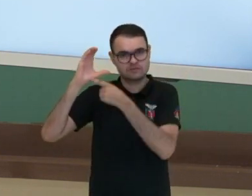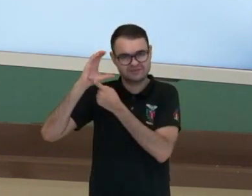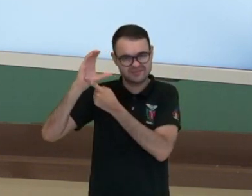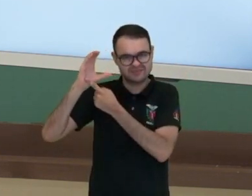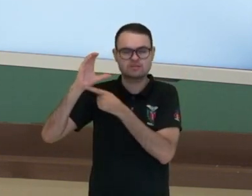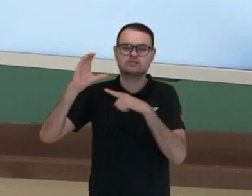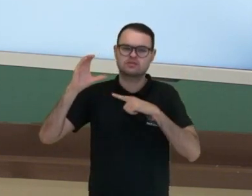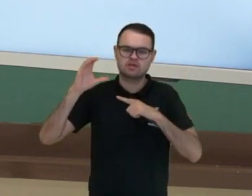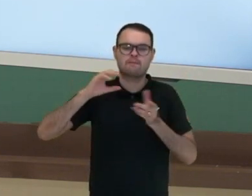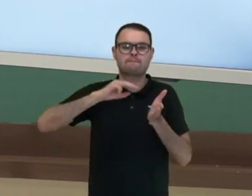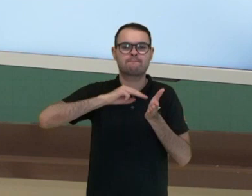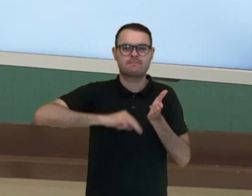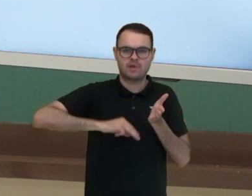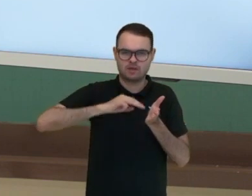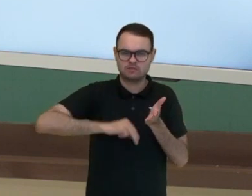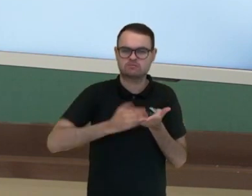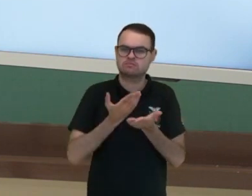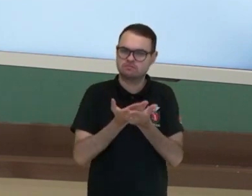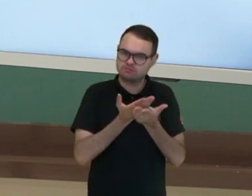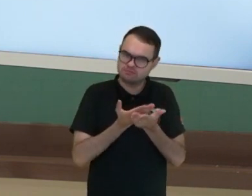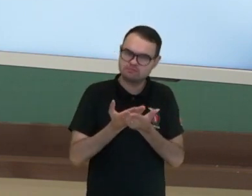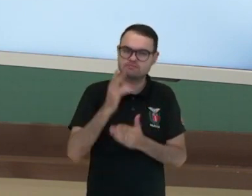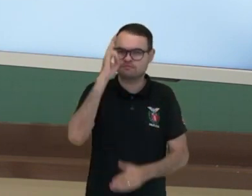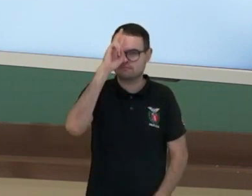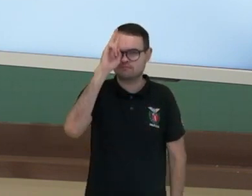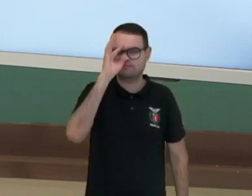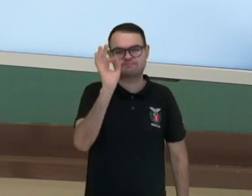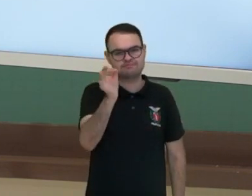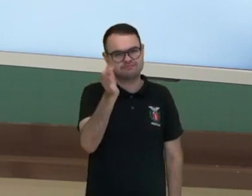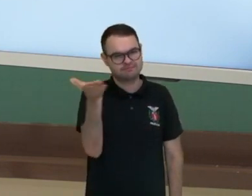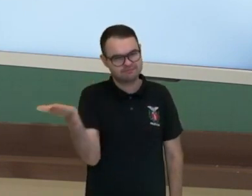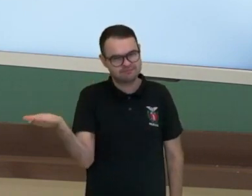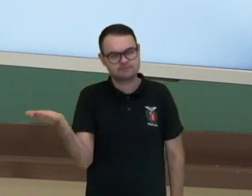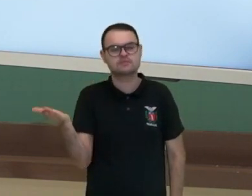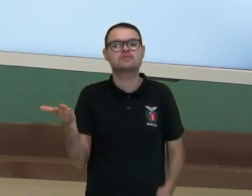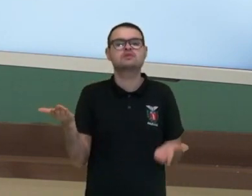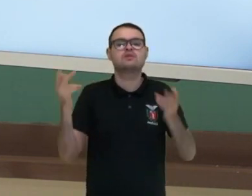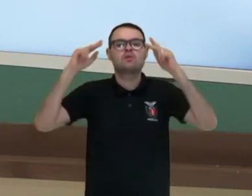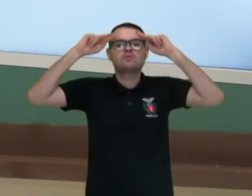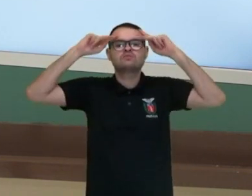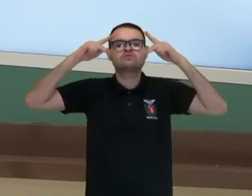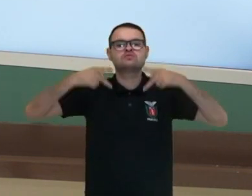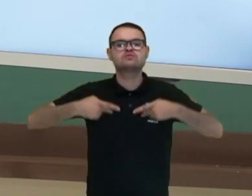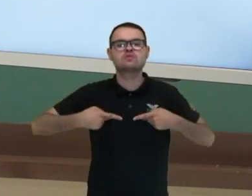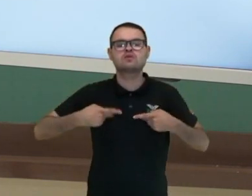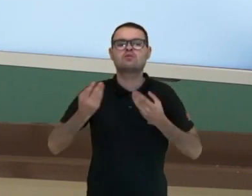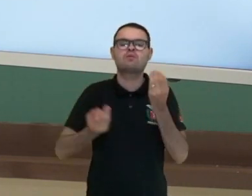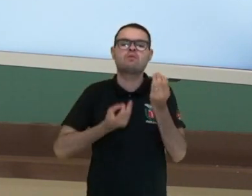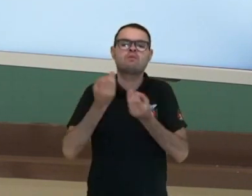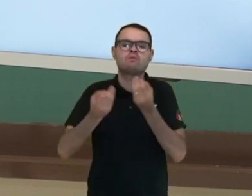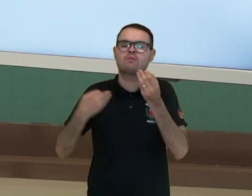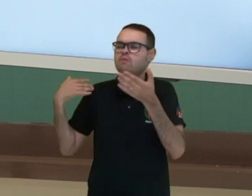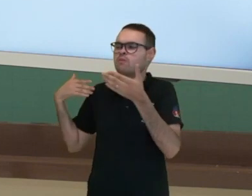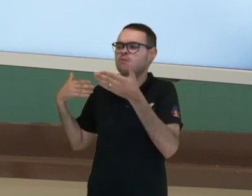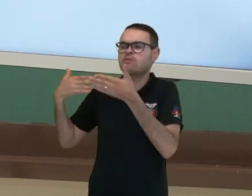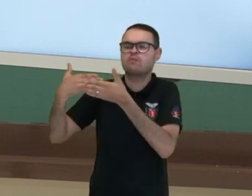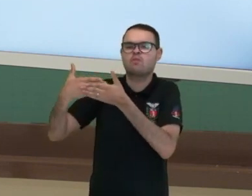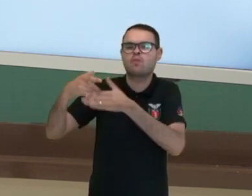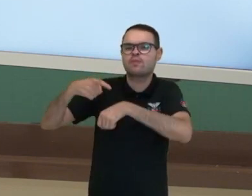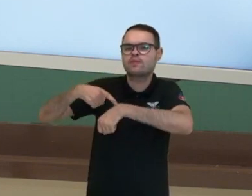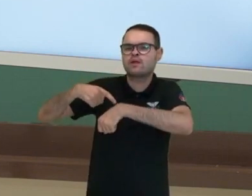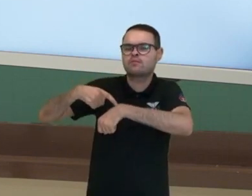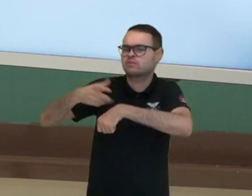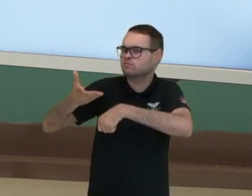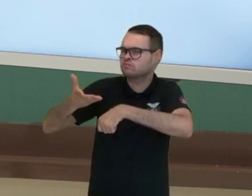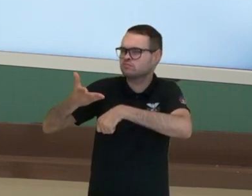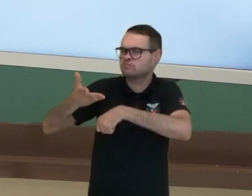um método, né, para o estudo da história. E ela estuda os seres humanos no tempo. Mas essa questão do tempo, ela é